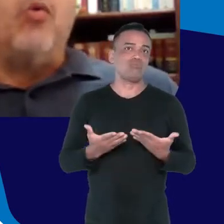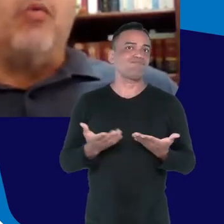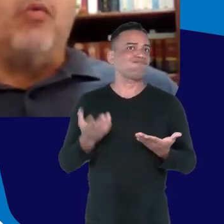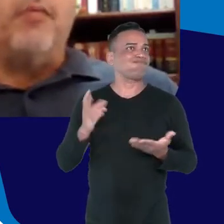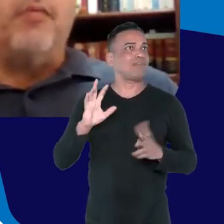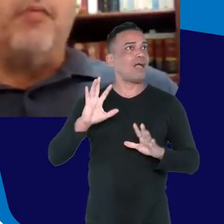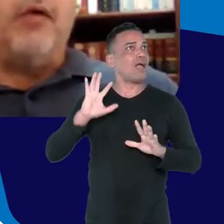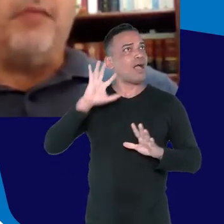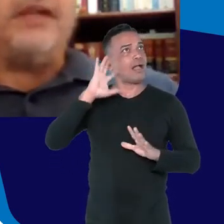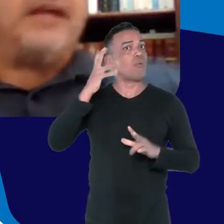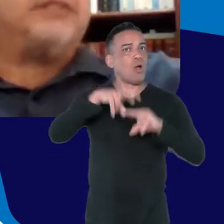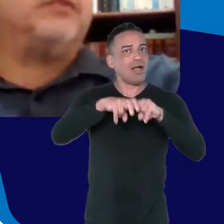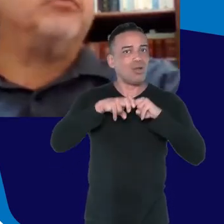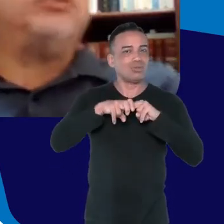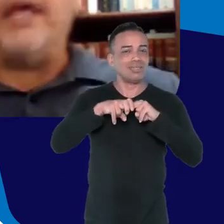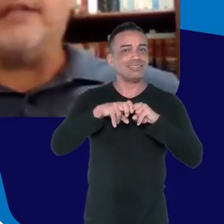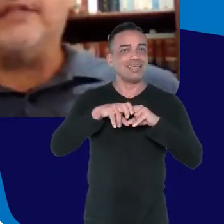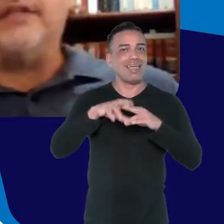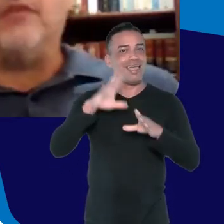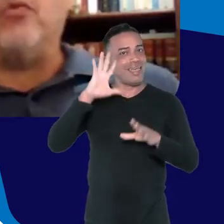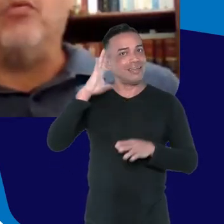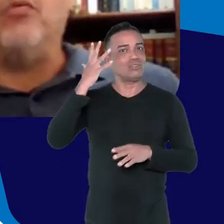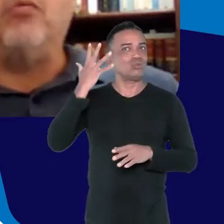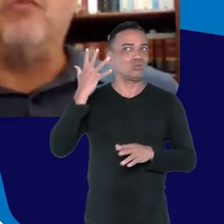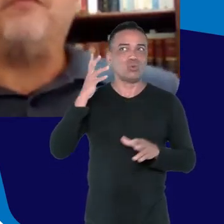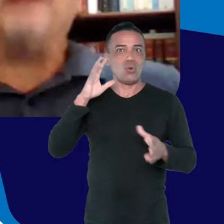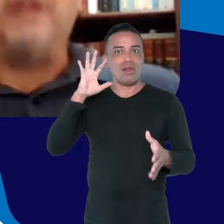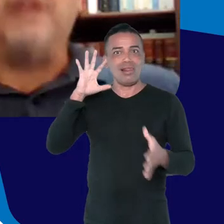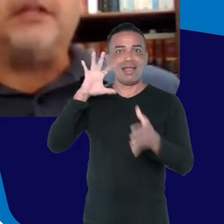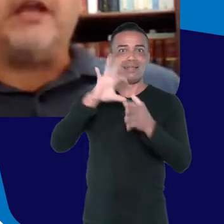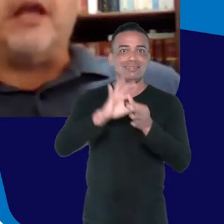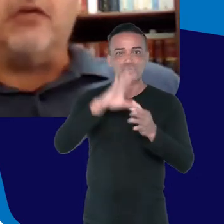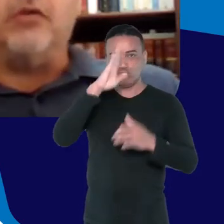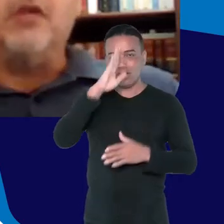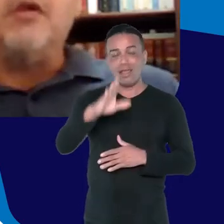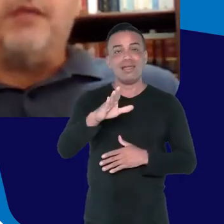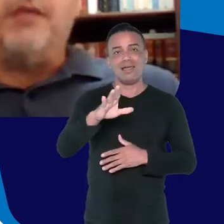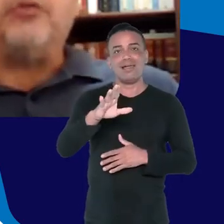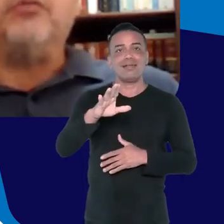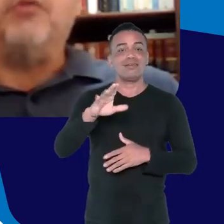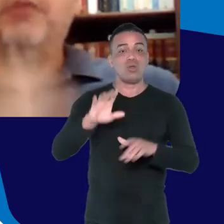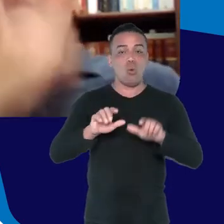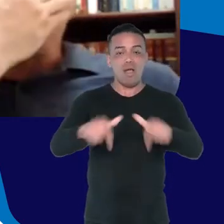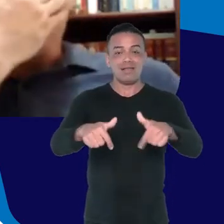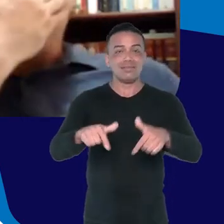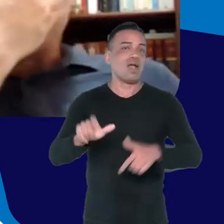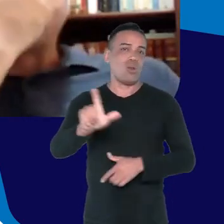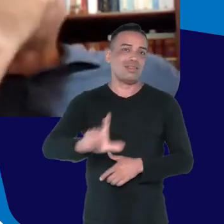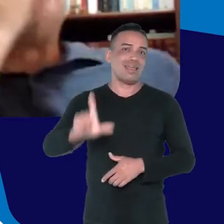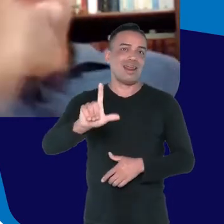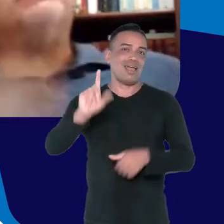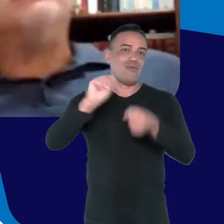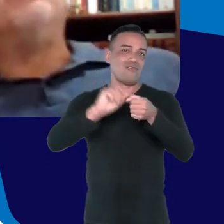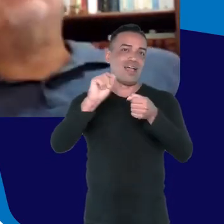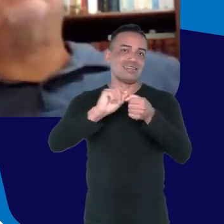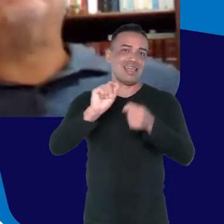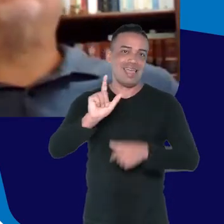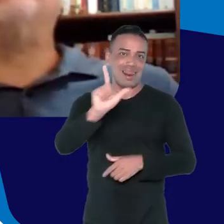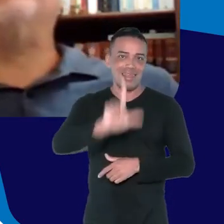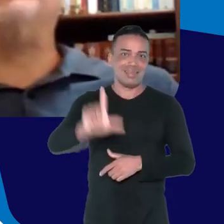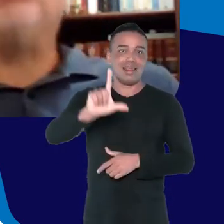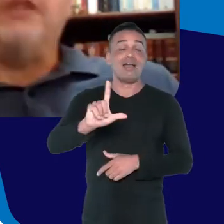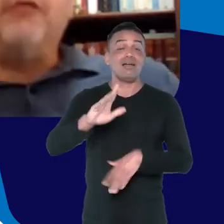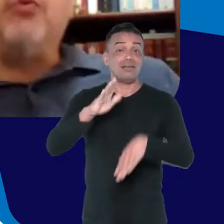ocasionando uma ligação direta com o fazer literário. A partir do momento que